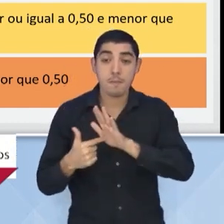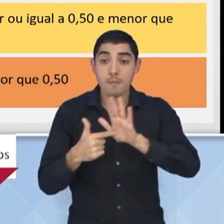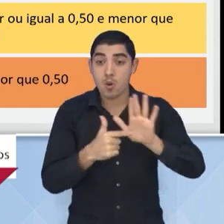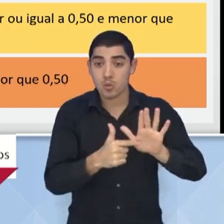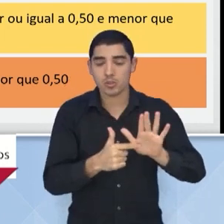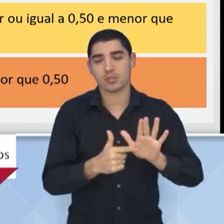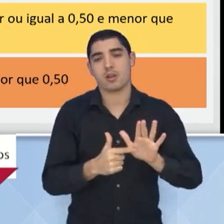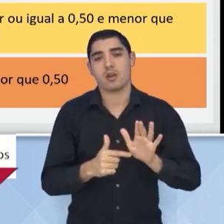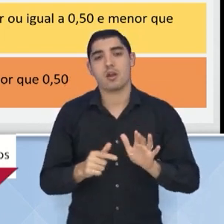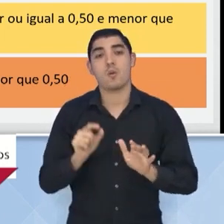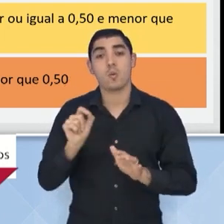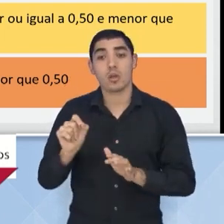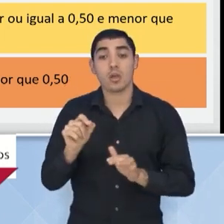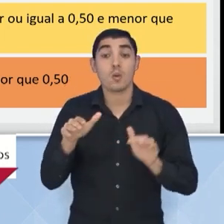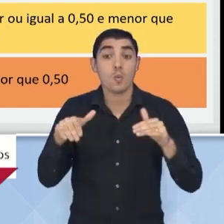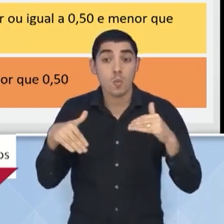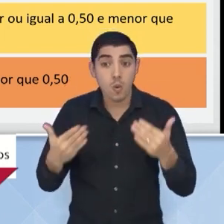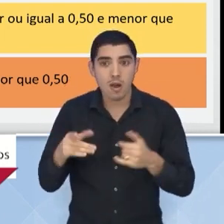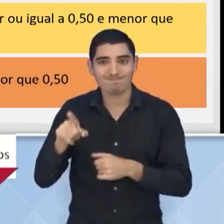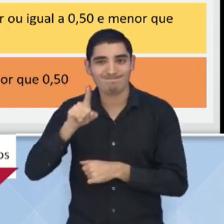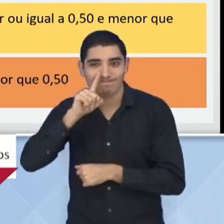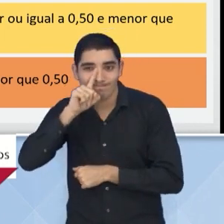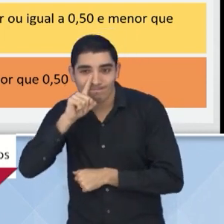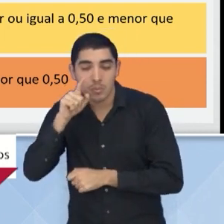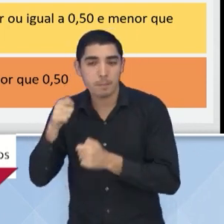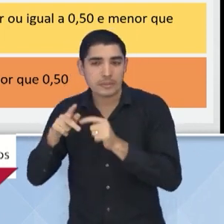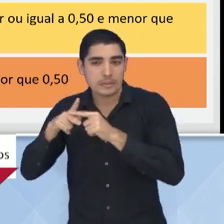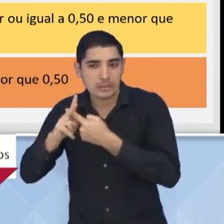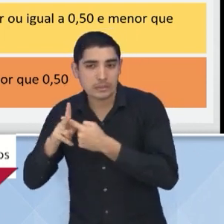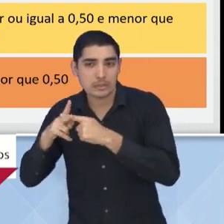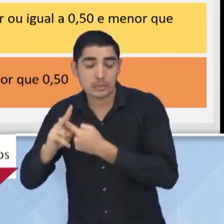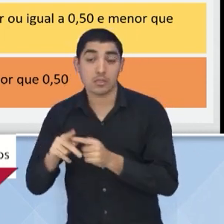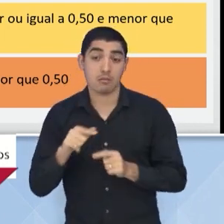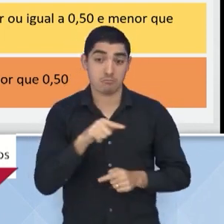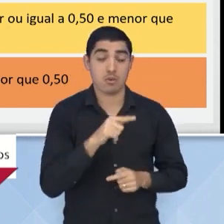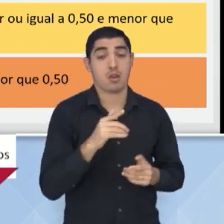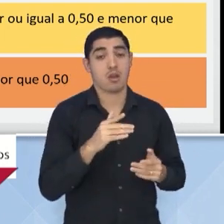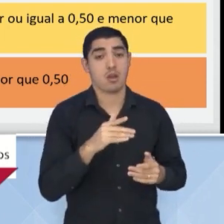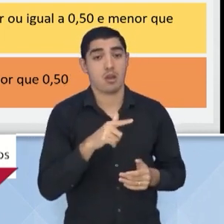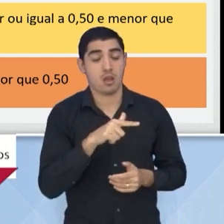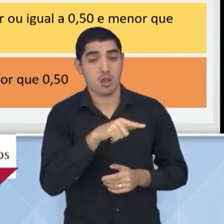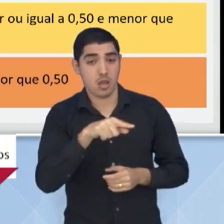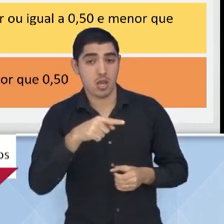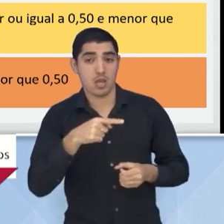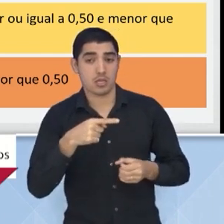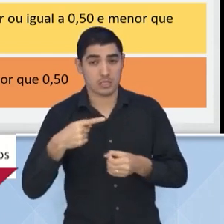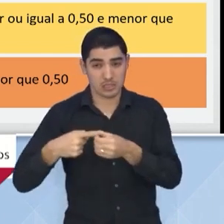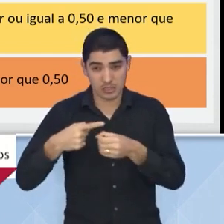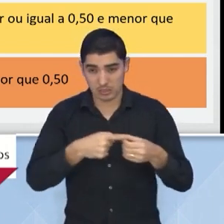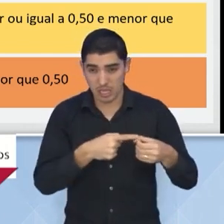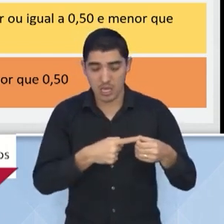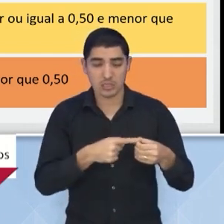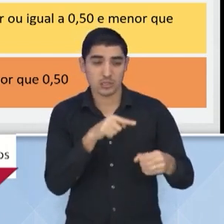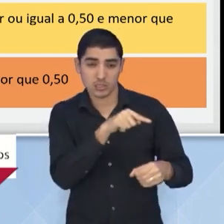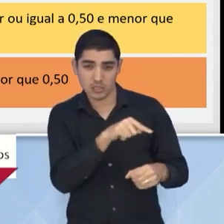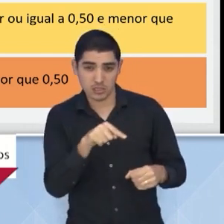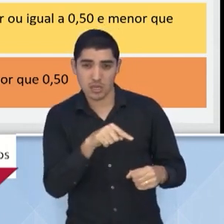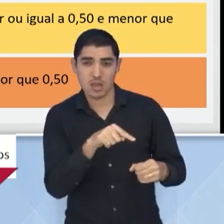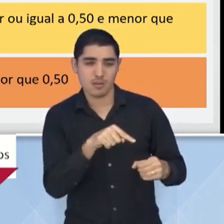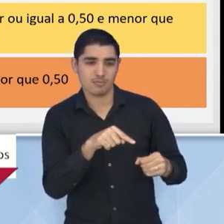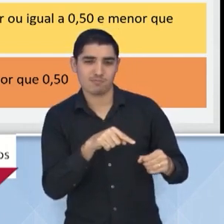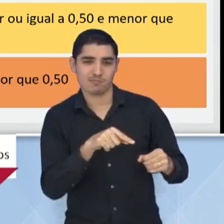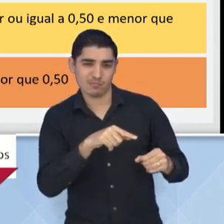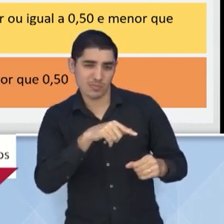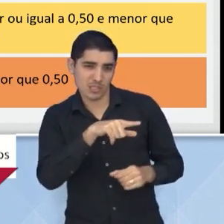resultado de risco mesmo né os municípios classificados nas menores teriam aí uma